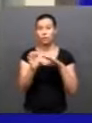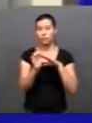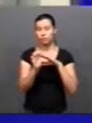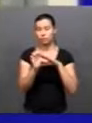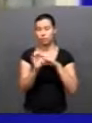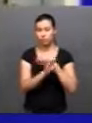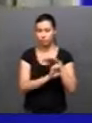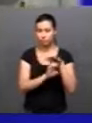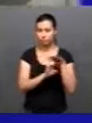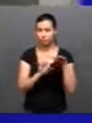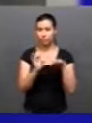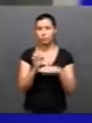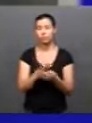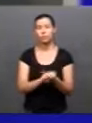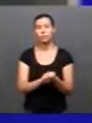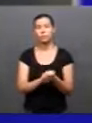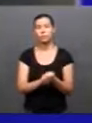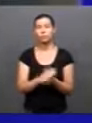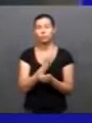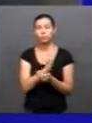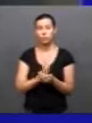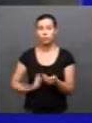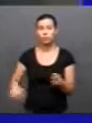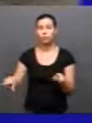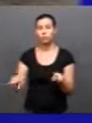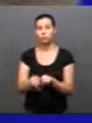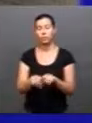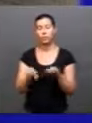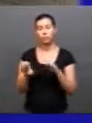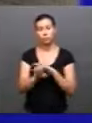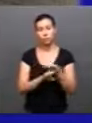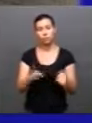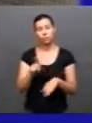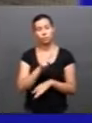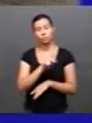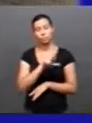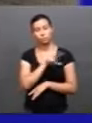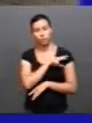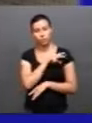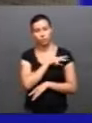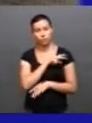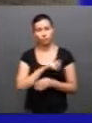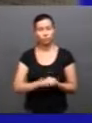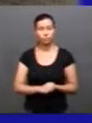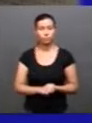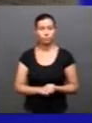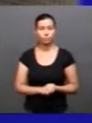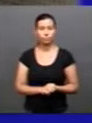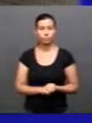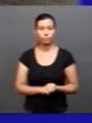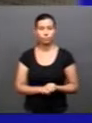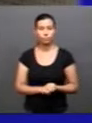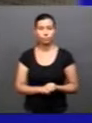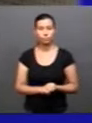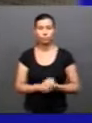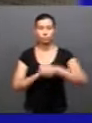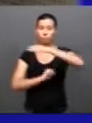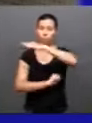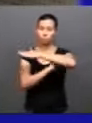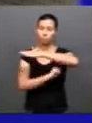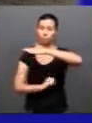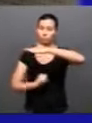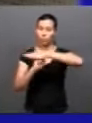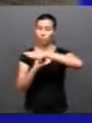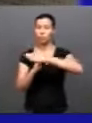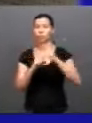um trecho da nossa conversa com o professor. Por exemplo, uma ponte, né, que esteja sujeita a uma corrente